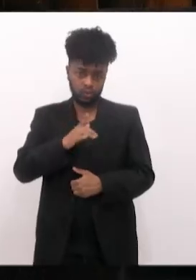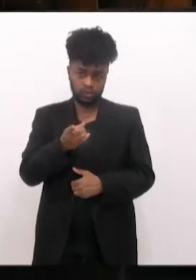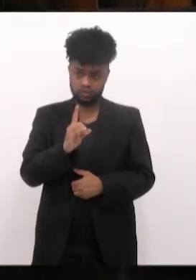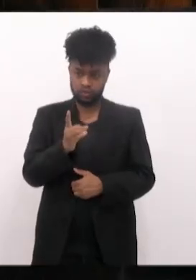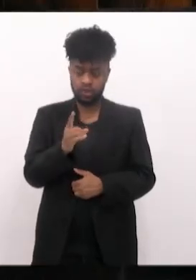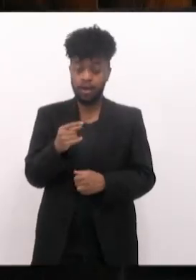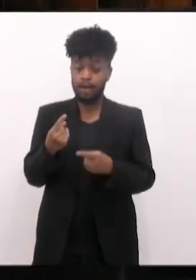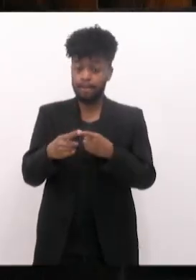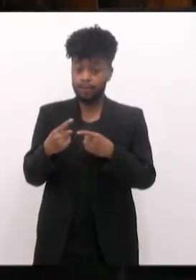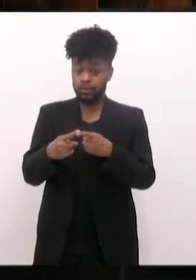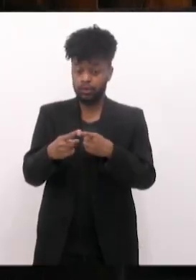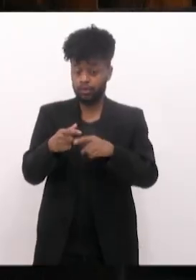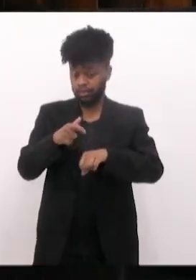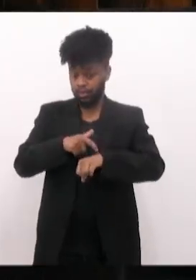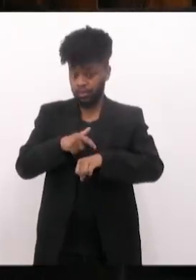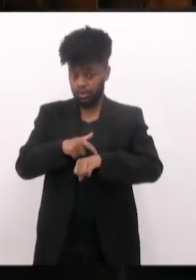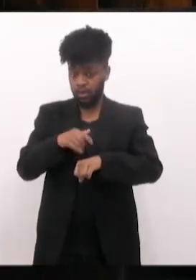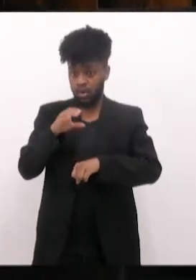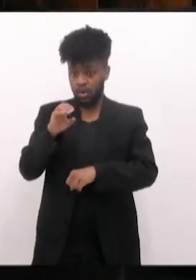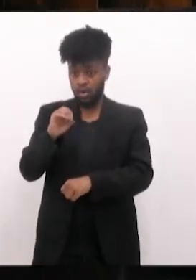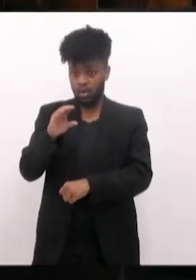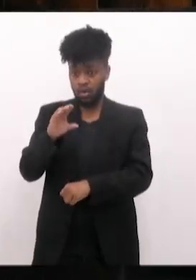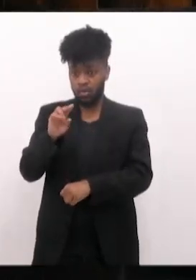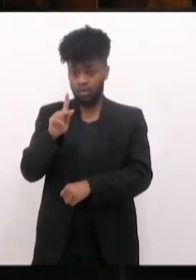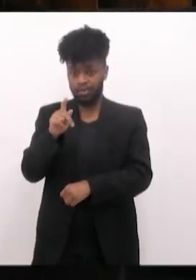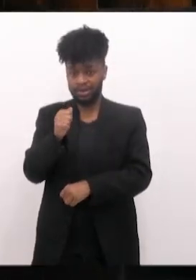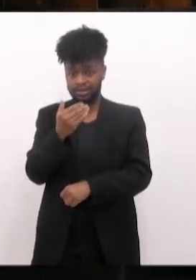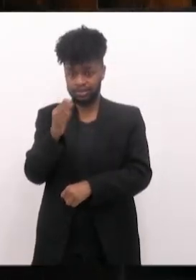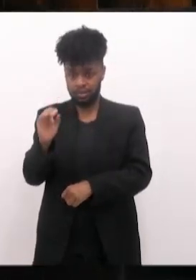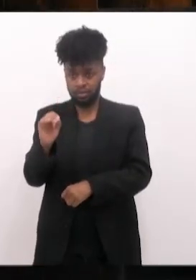Na ocupação, vocês conseguem aqui a câmera aqui?